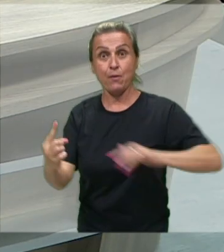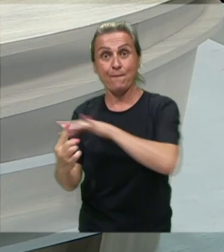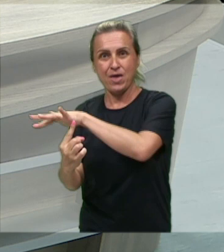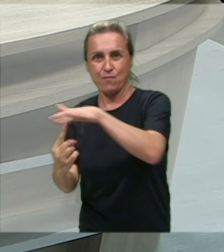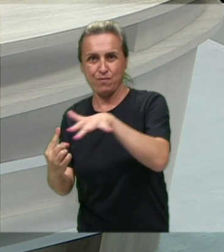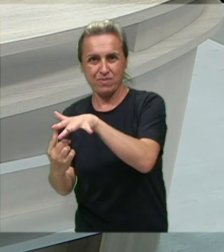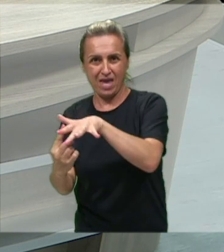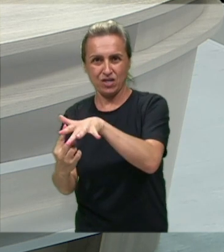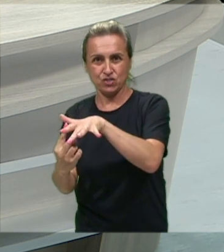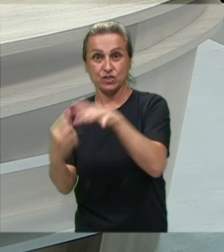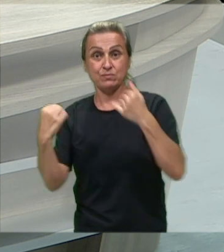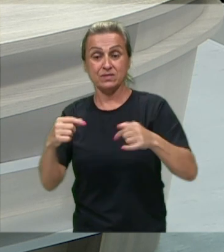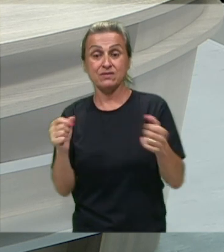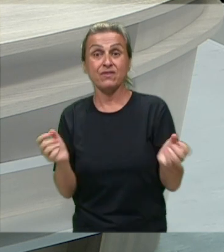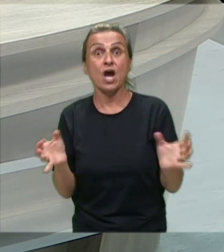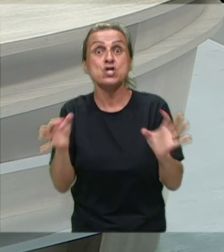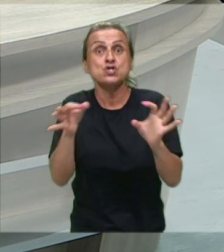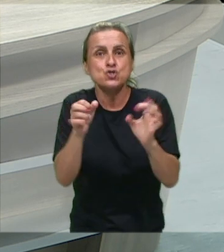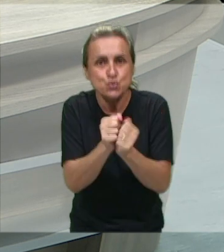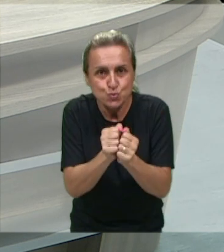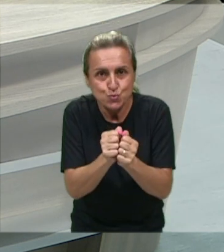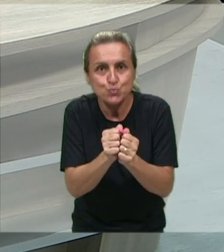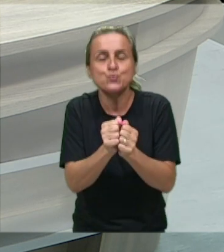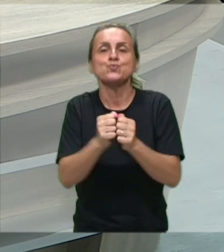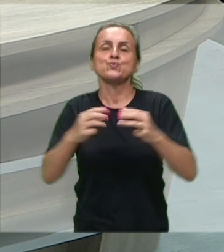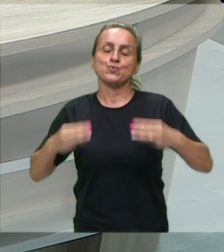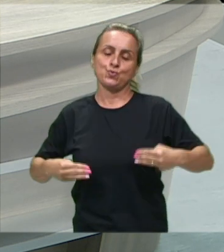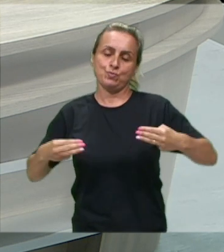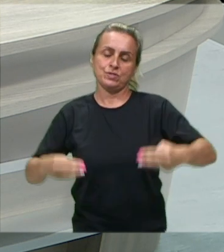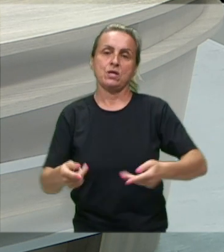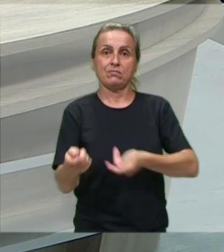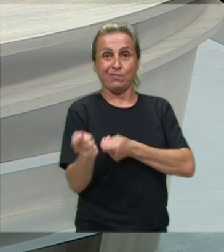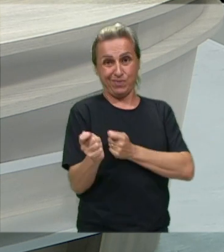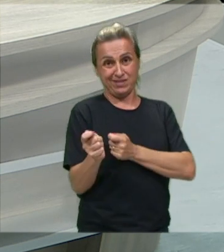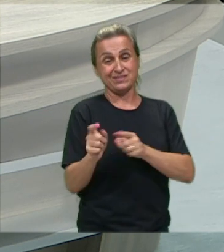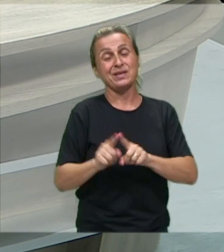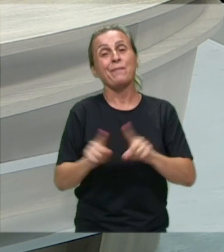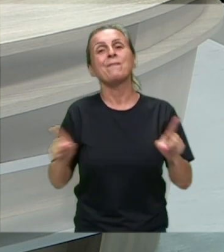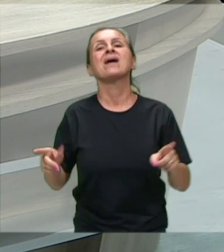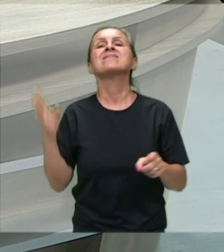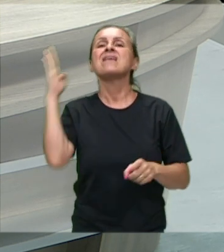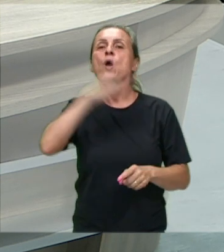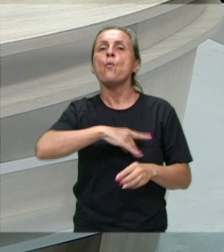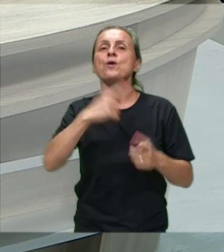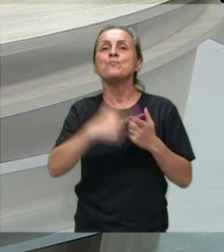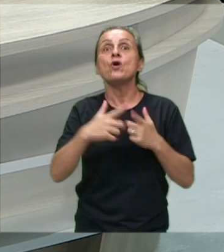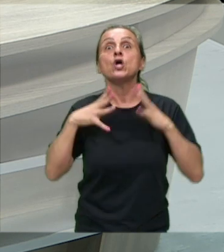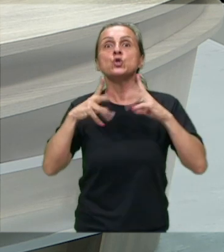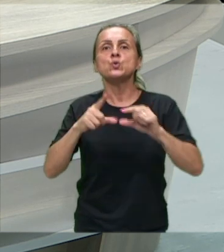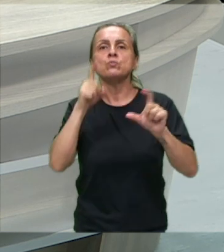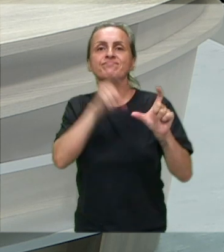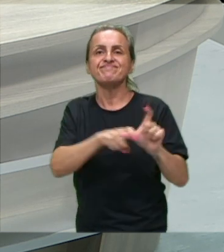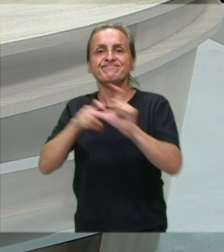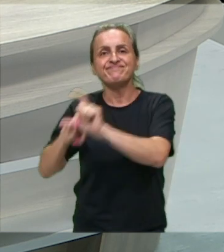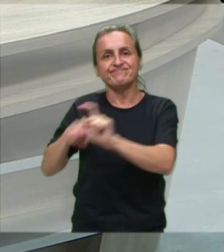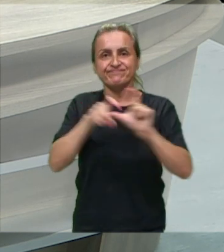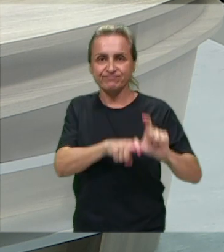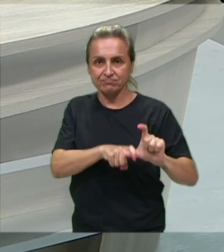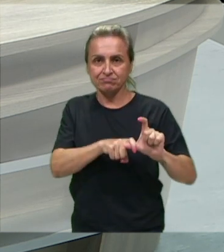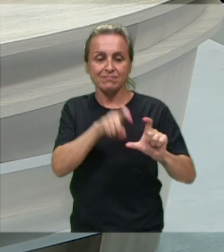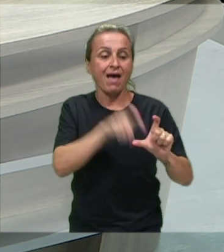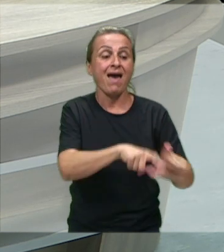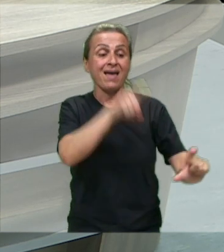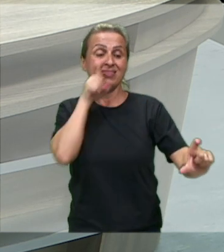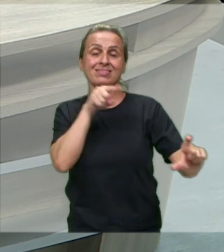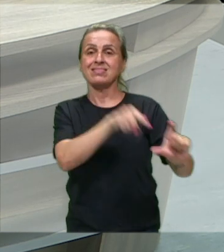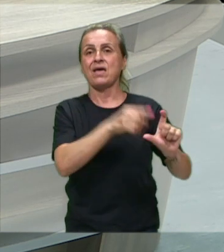queremos que ela possa ser, o IMA possa ser participativo no Ministério, não compartilhado. Porque algumas demandas vai ser ordenamento